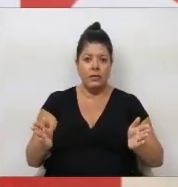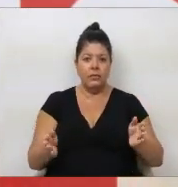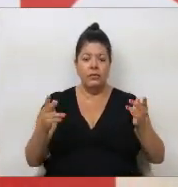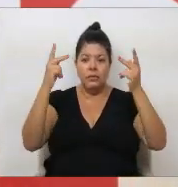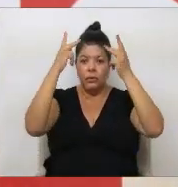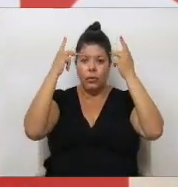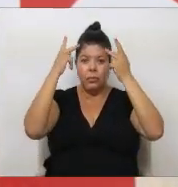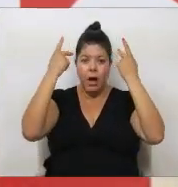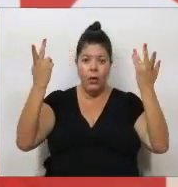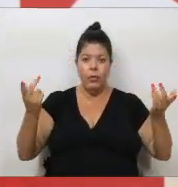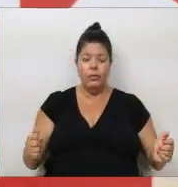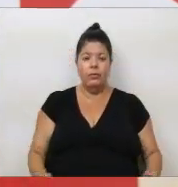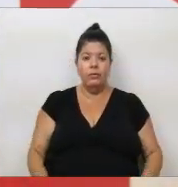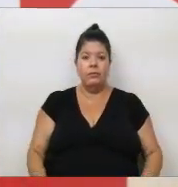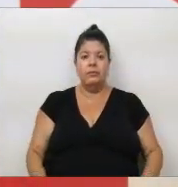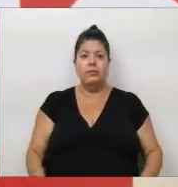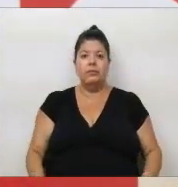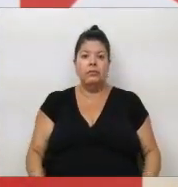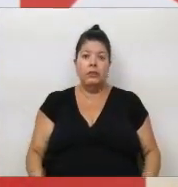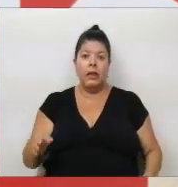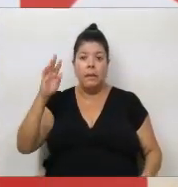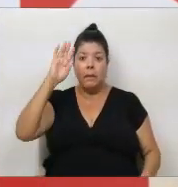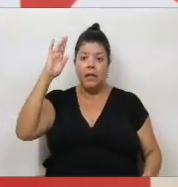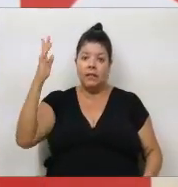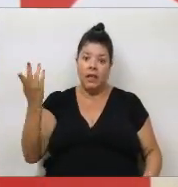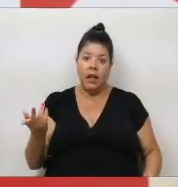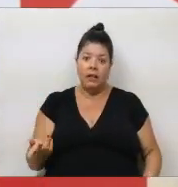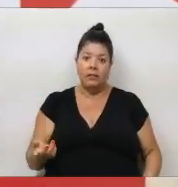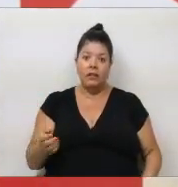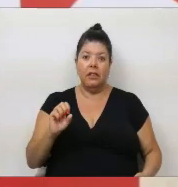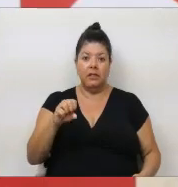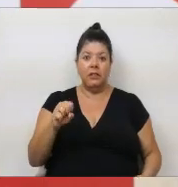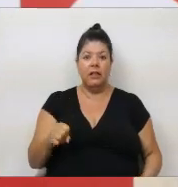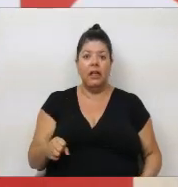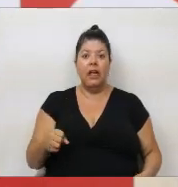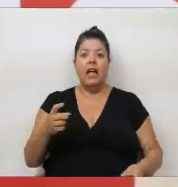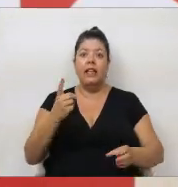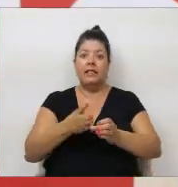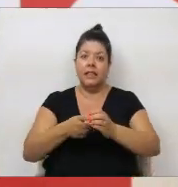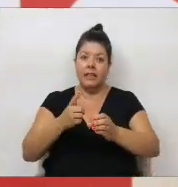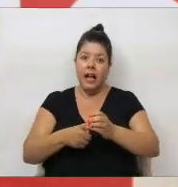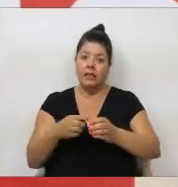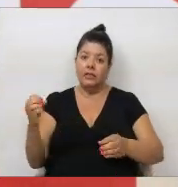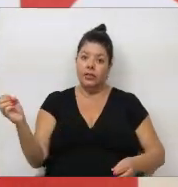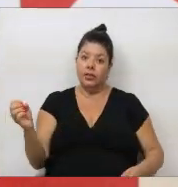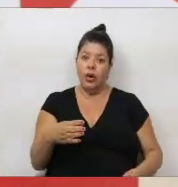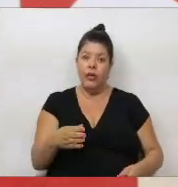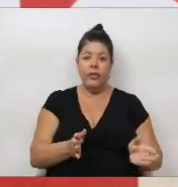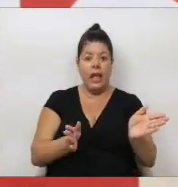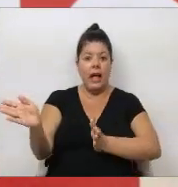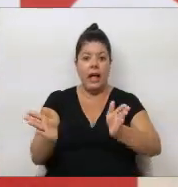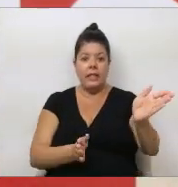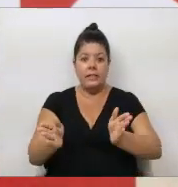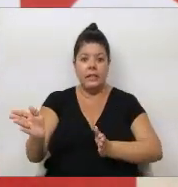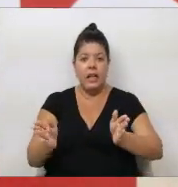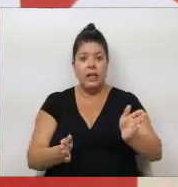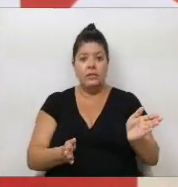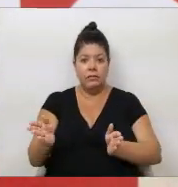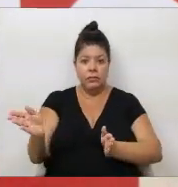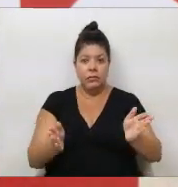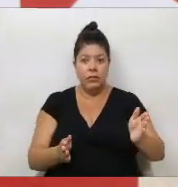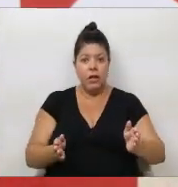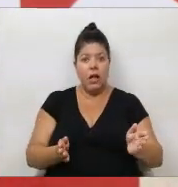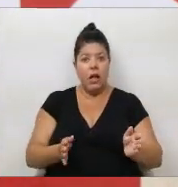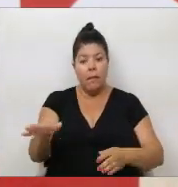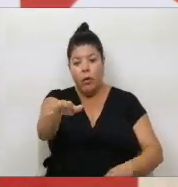a cidade sob essa lógica. Cidade ser modernizada para ter acesso e dar acesso e dar mobilidade a todo